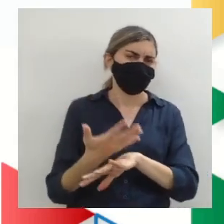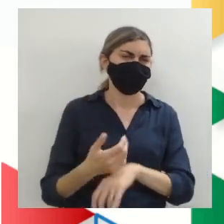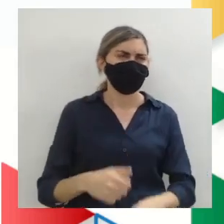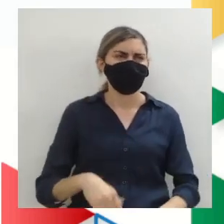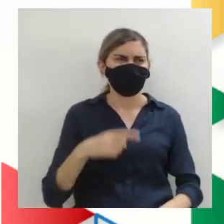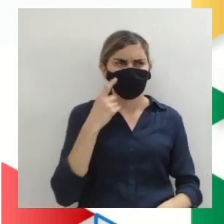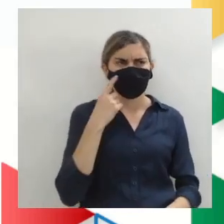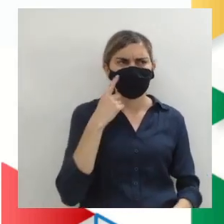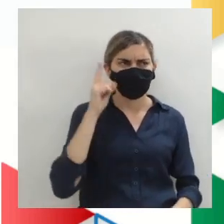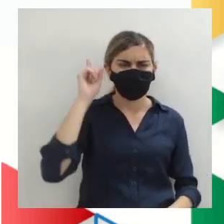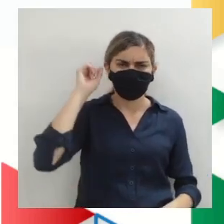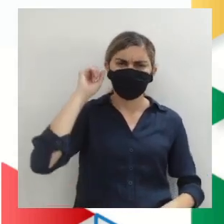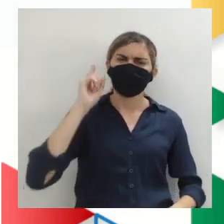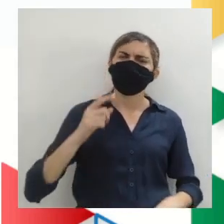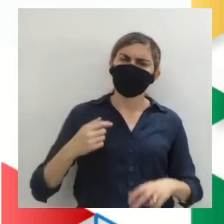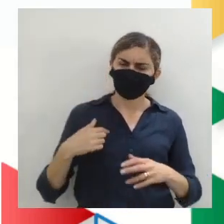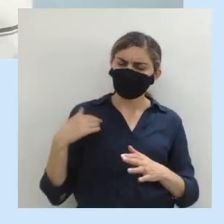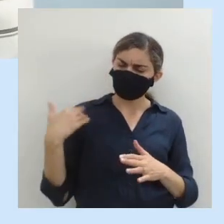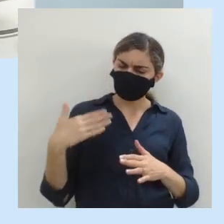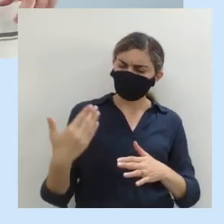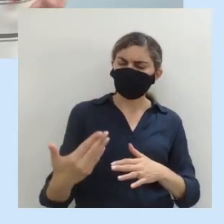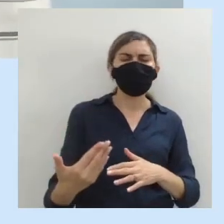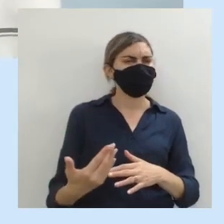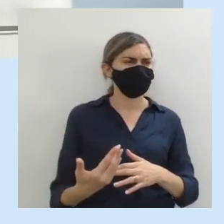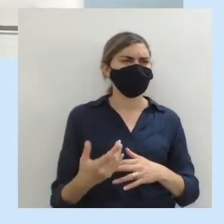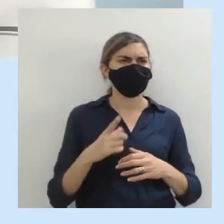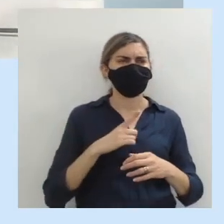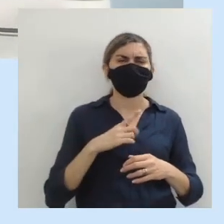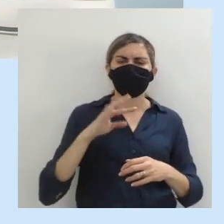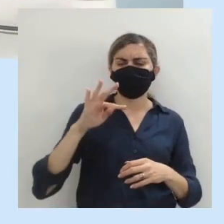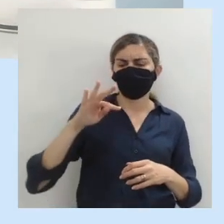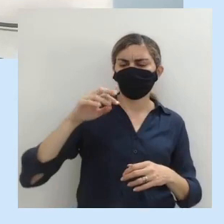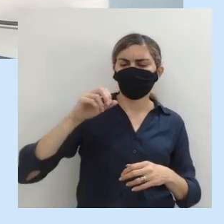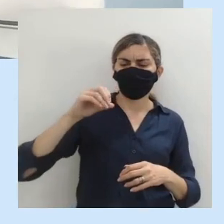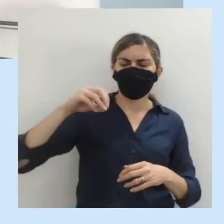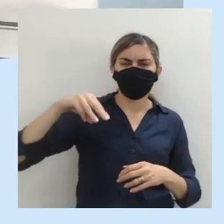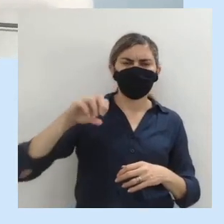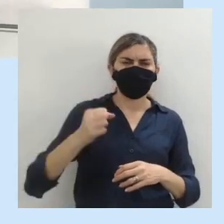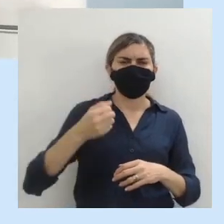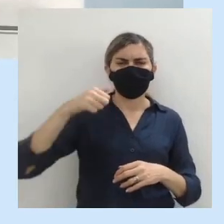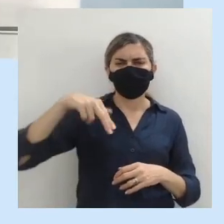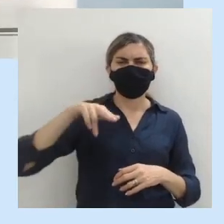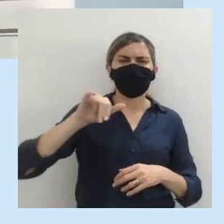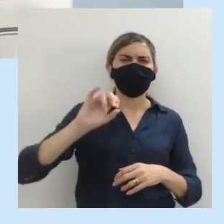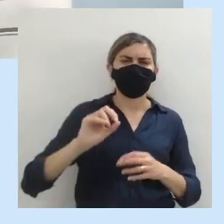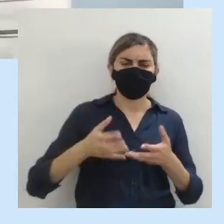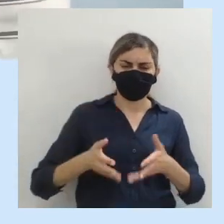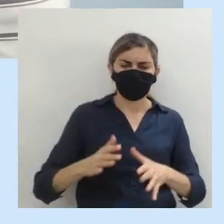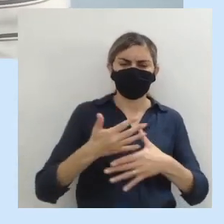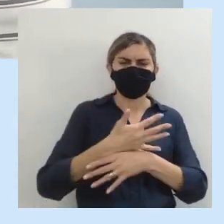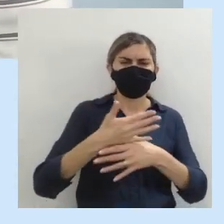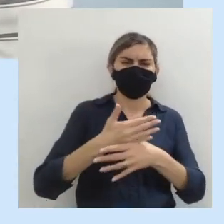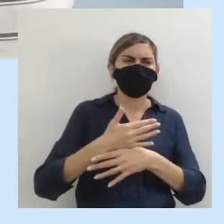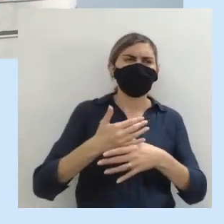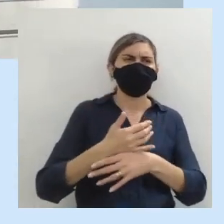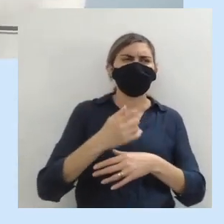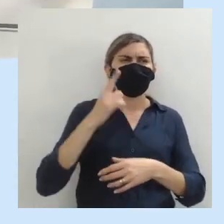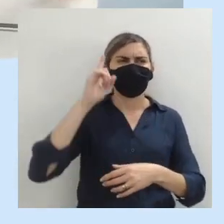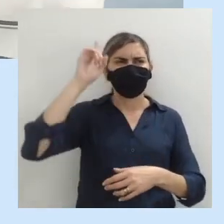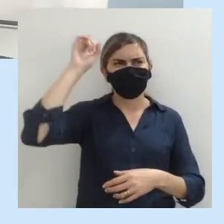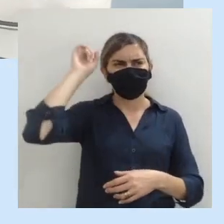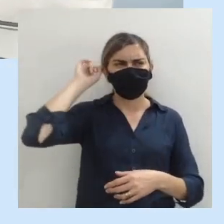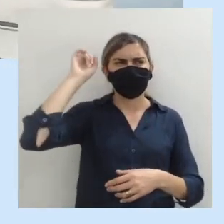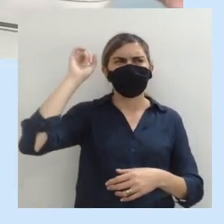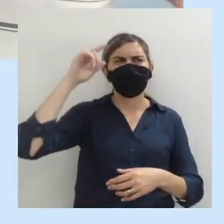Vamos adiante. Ainda mais um pouco sobre Tomás de Aquino. Ele nasceu na cidade italiana de Nápoles e foi um